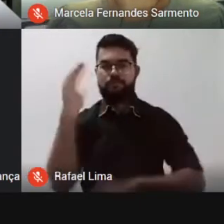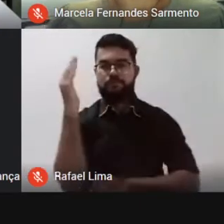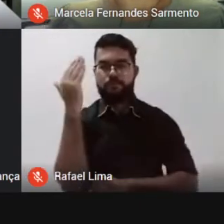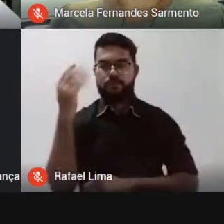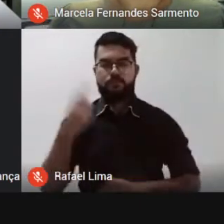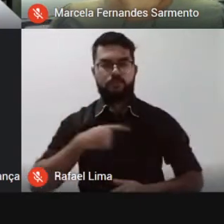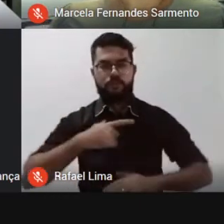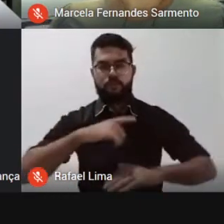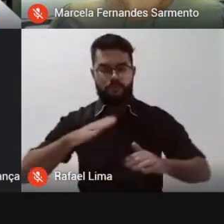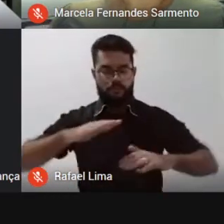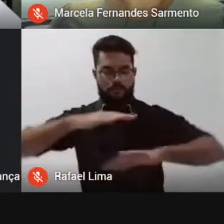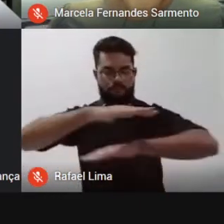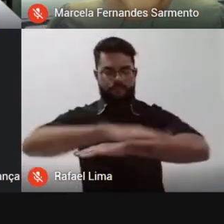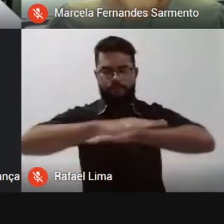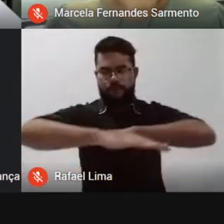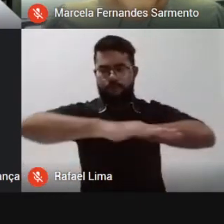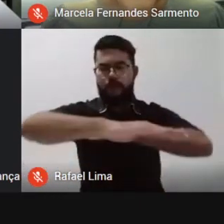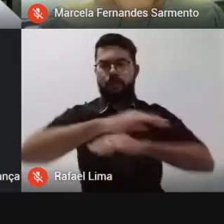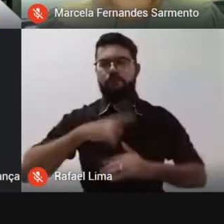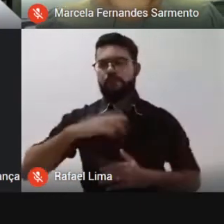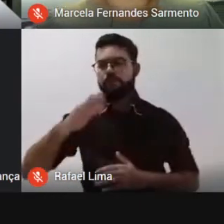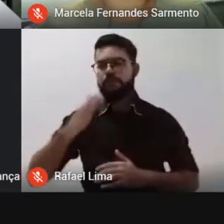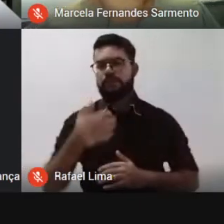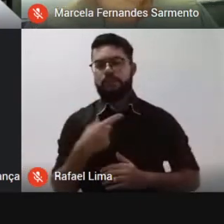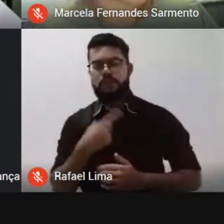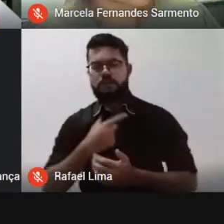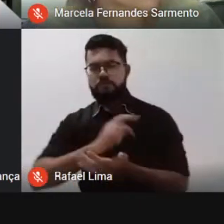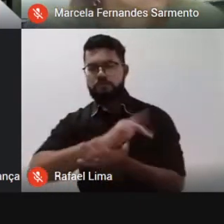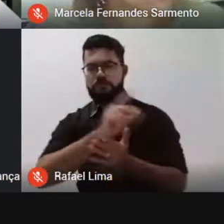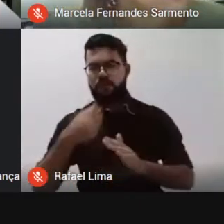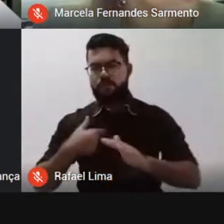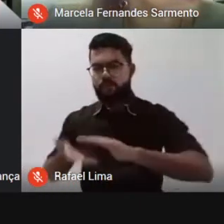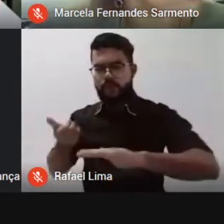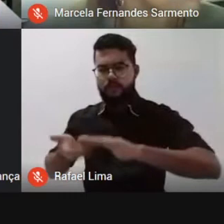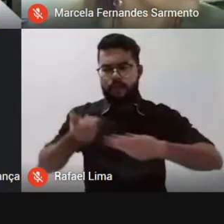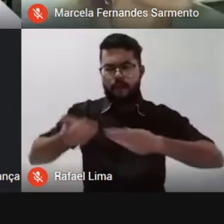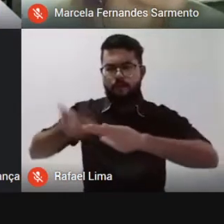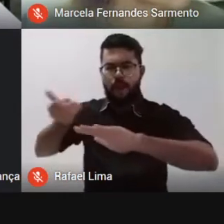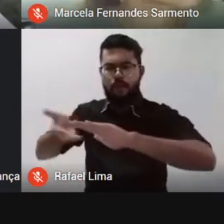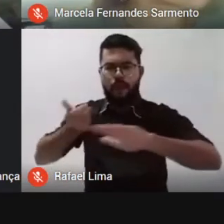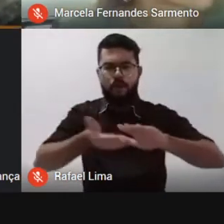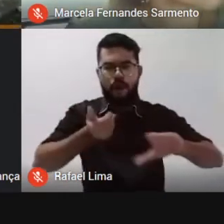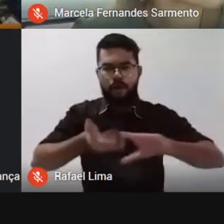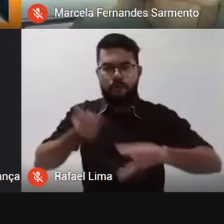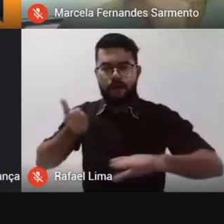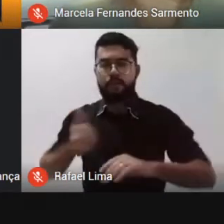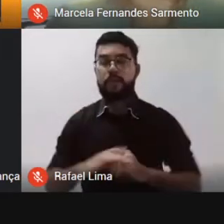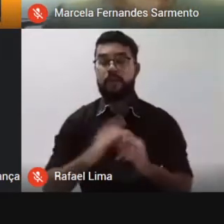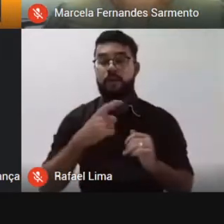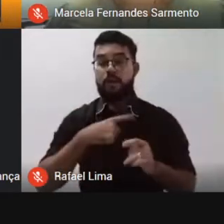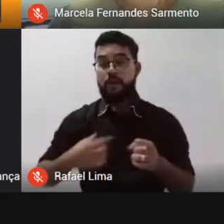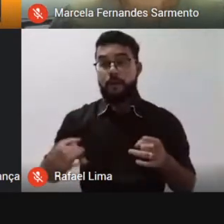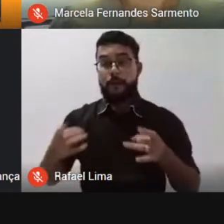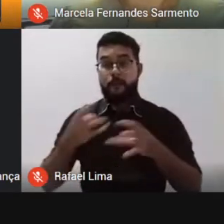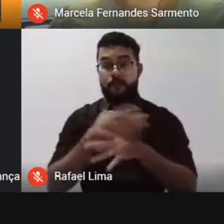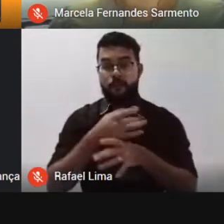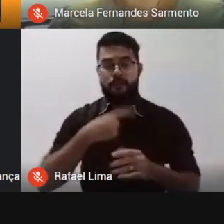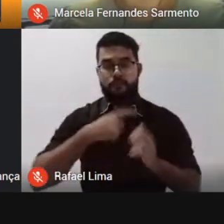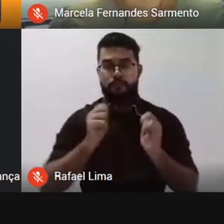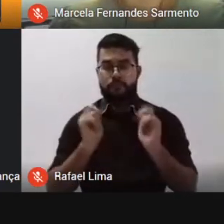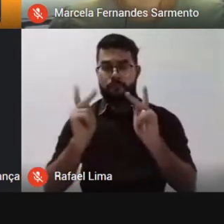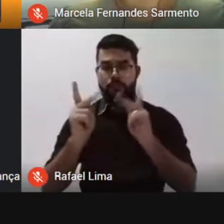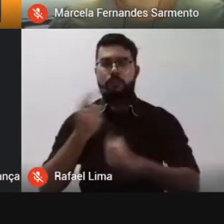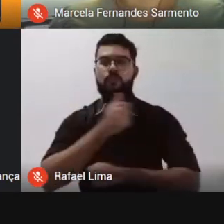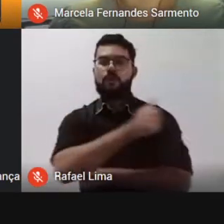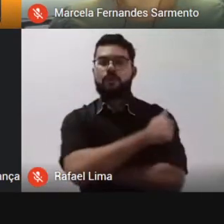de 100 pallets. Certo? Então, após a desconstrução total dele, os alunos reuniam aqui as réguas